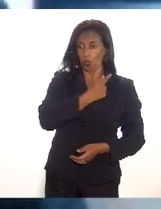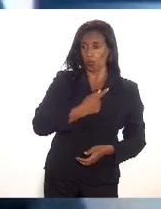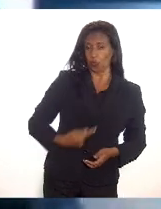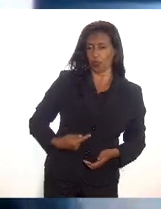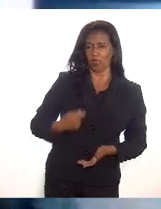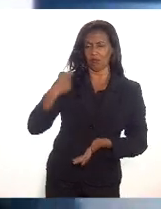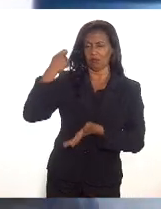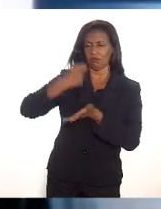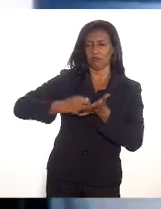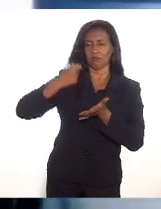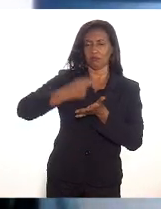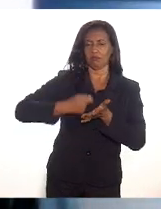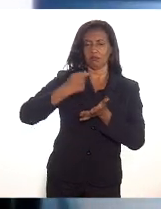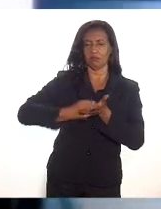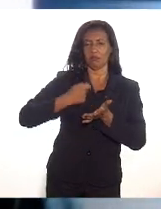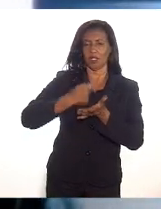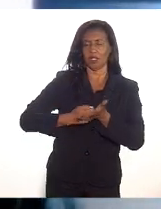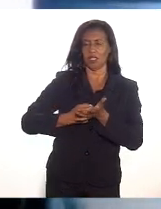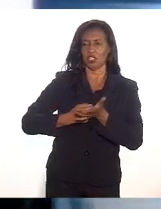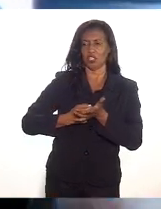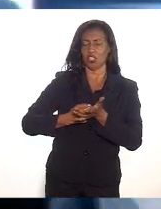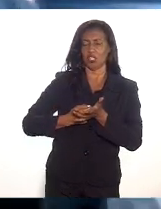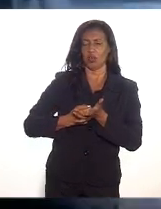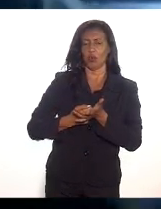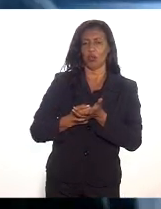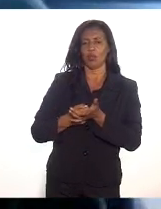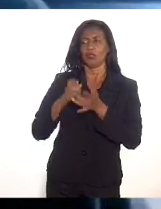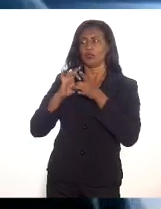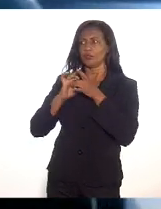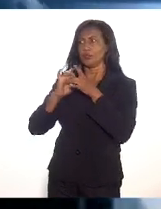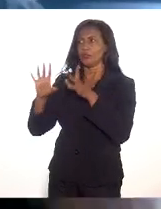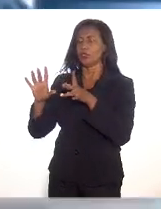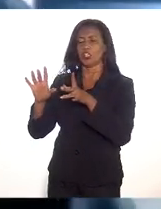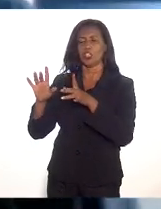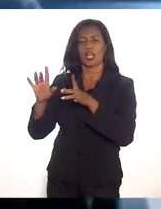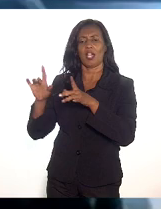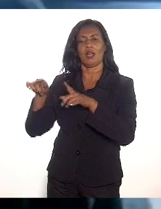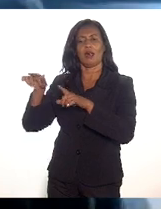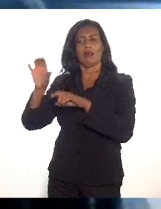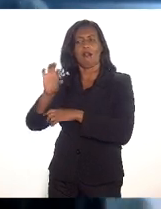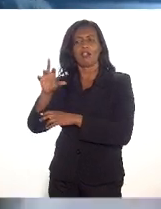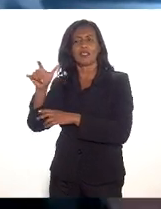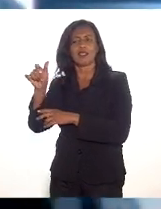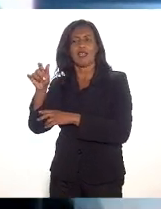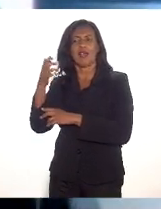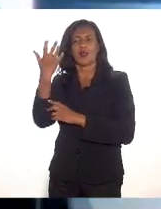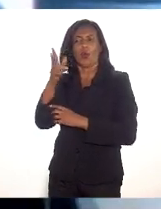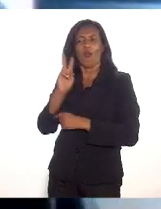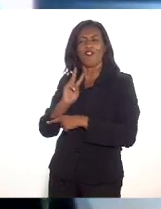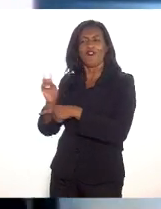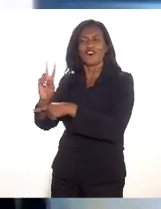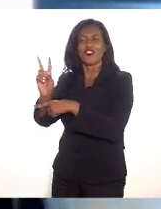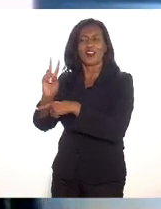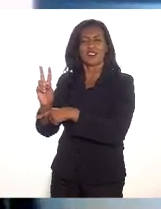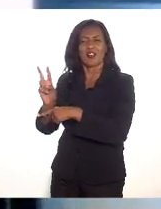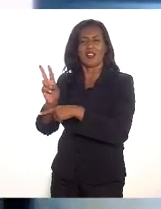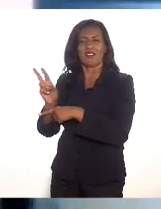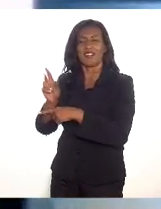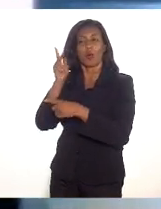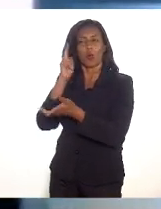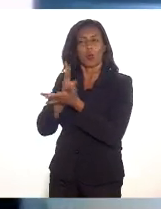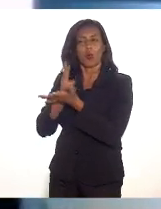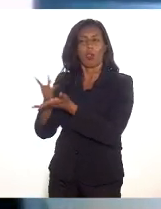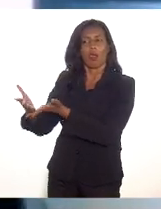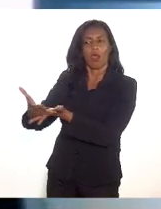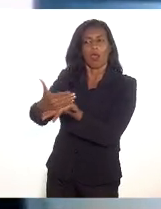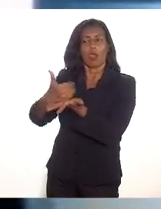a submeter a SEDAI a uma agência reguladora? Não queriam ser regulados, não queriam ser fiscalizados, queriam continuar se apropriando do